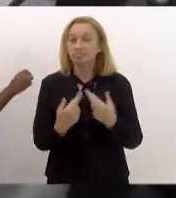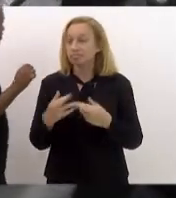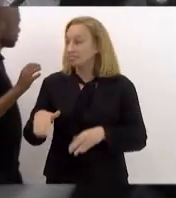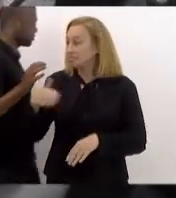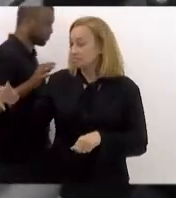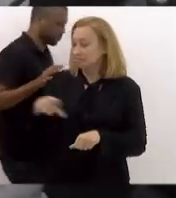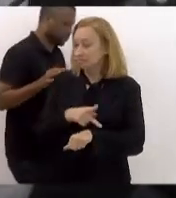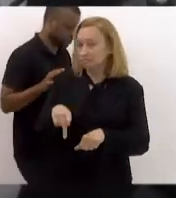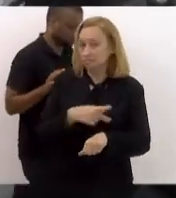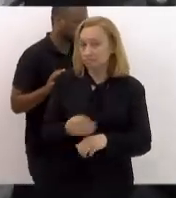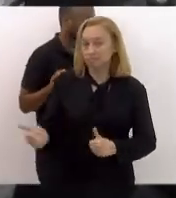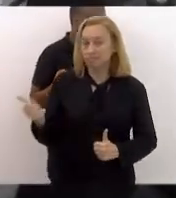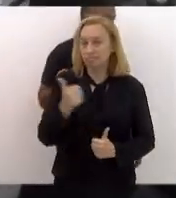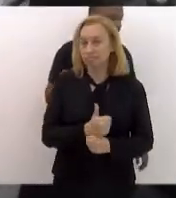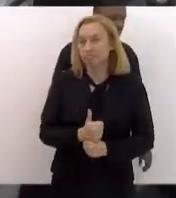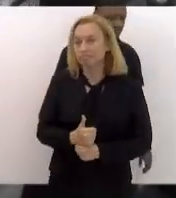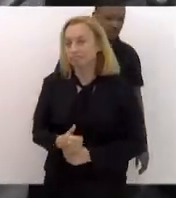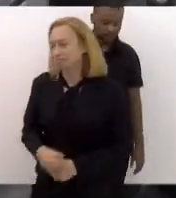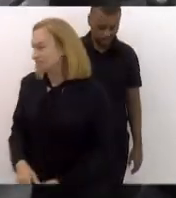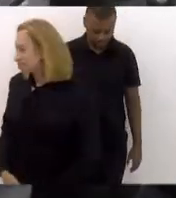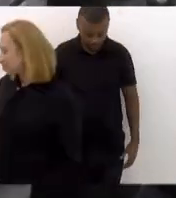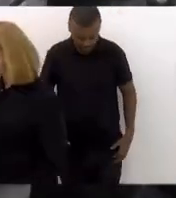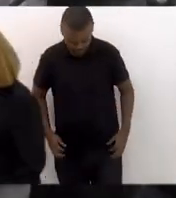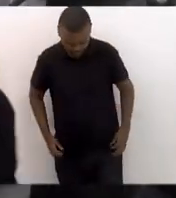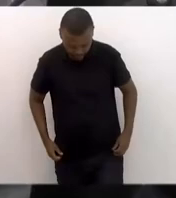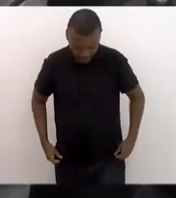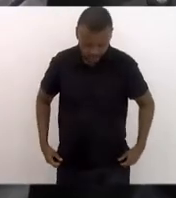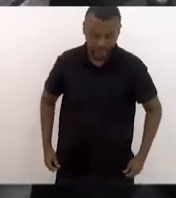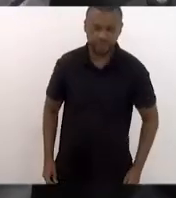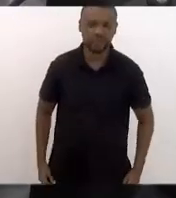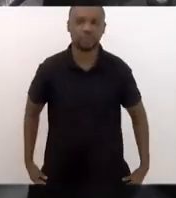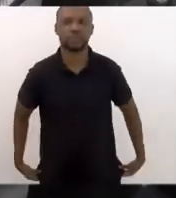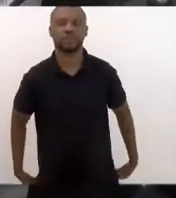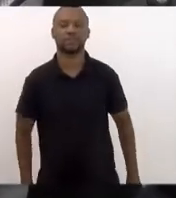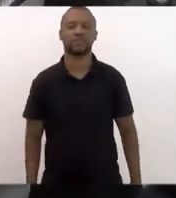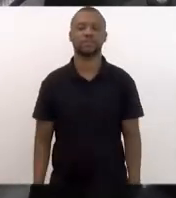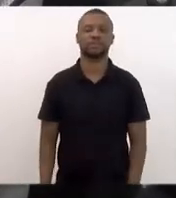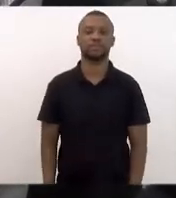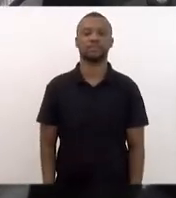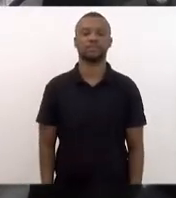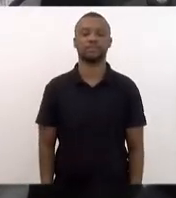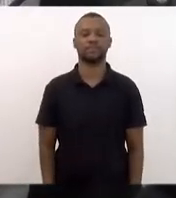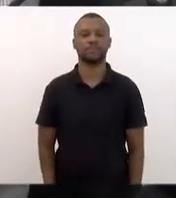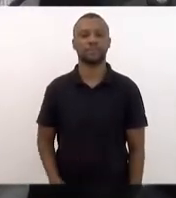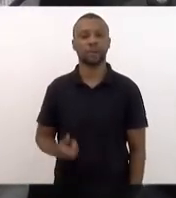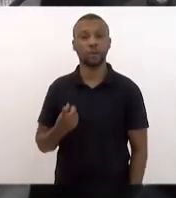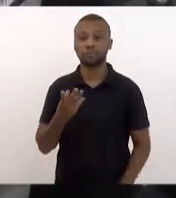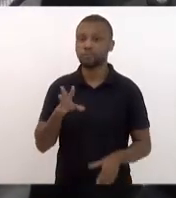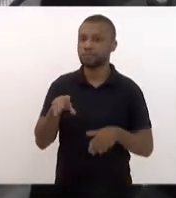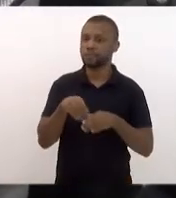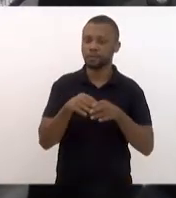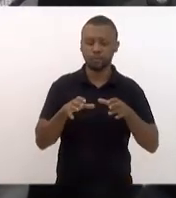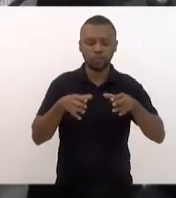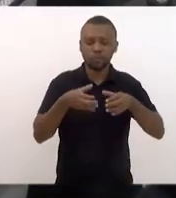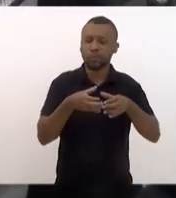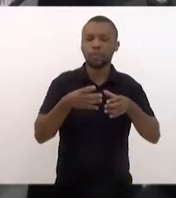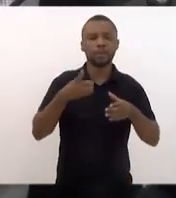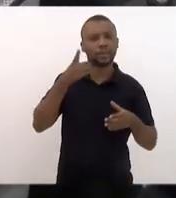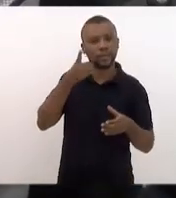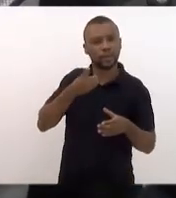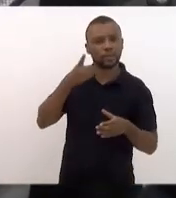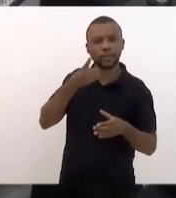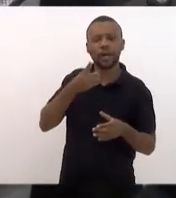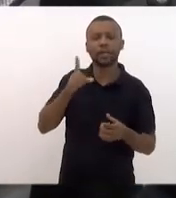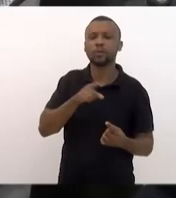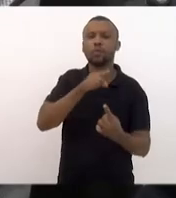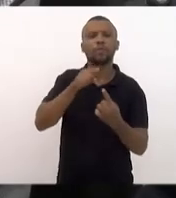discutir cidade. Quer dizer, a minha última participação, eu participava exatamente do grupo parlamentar para o